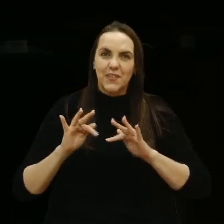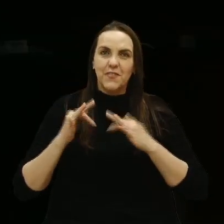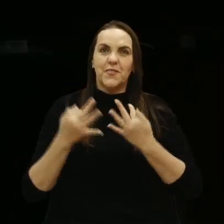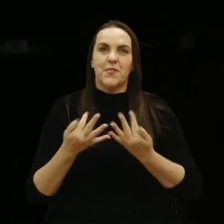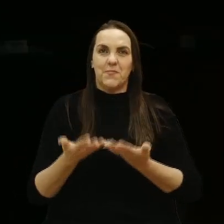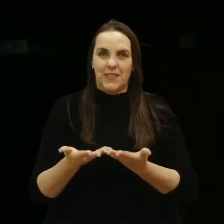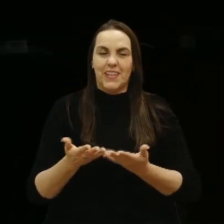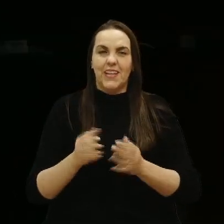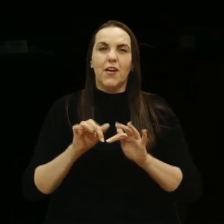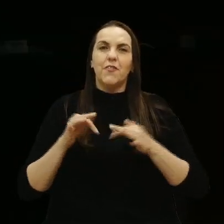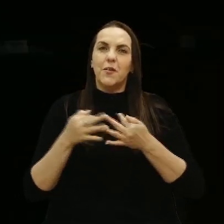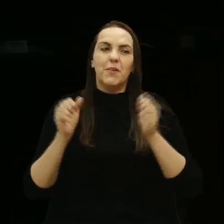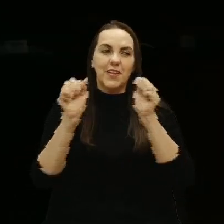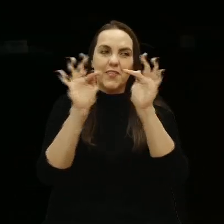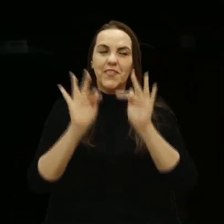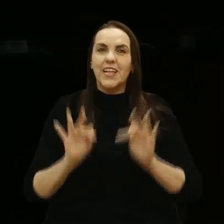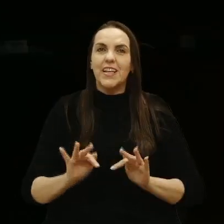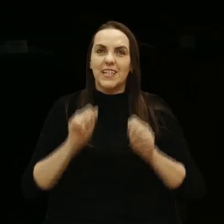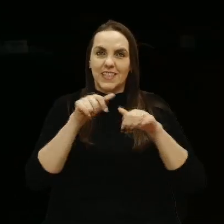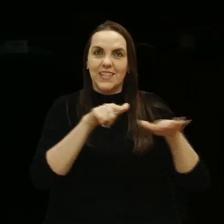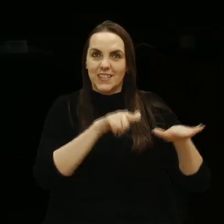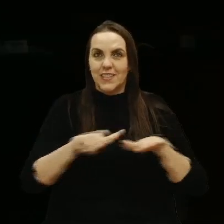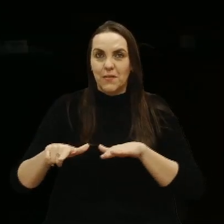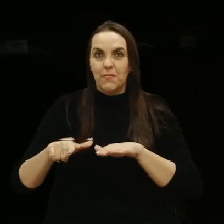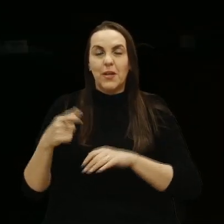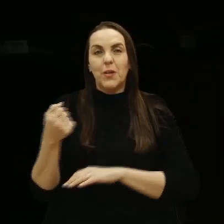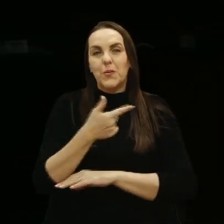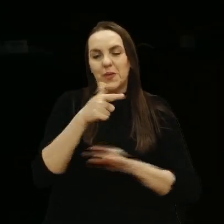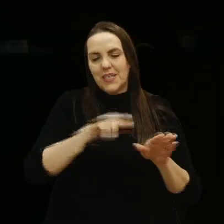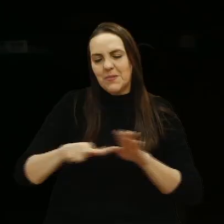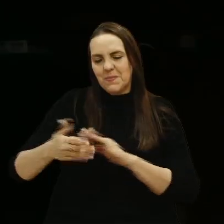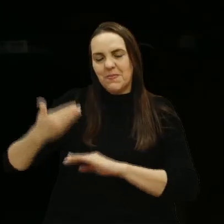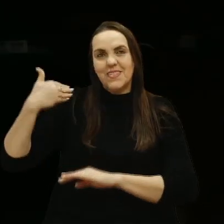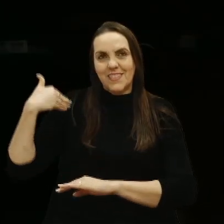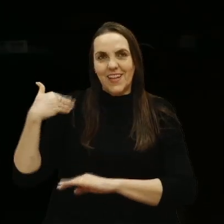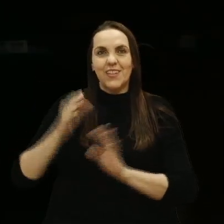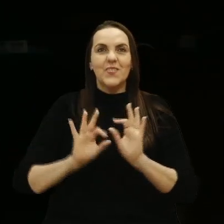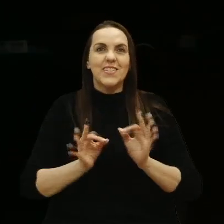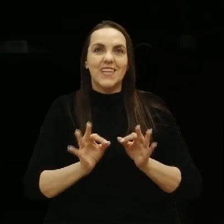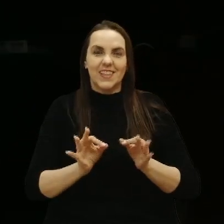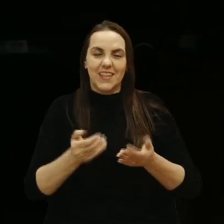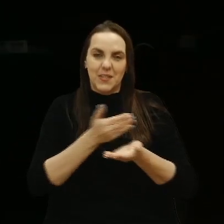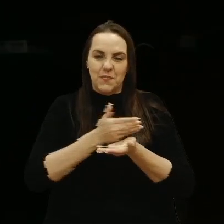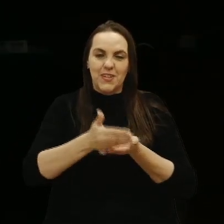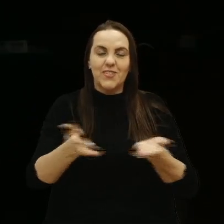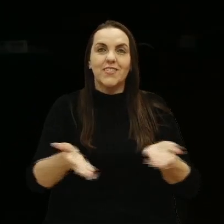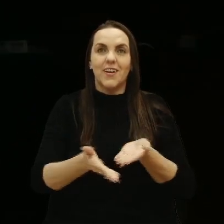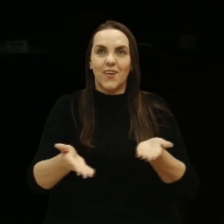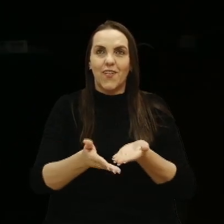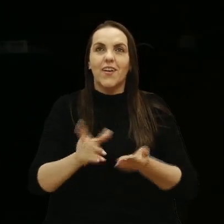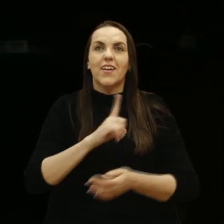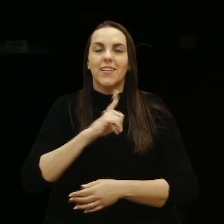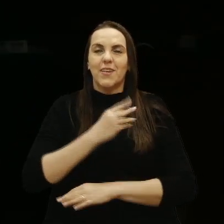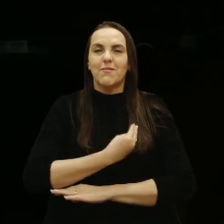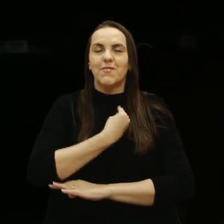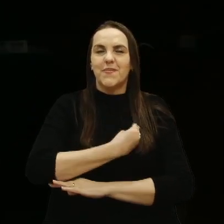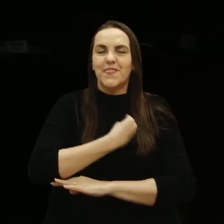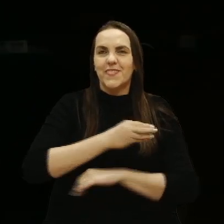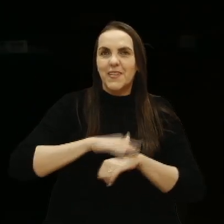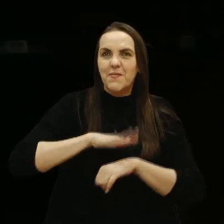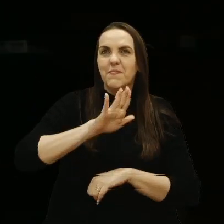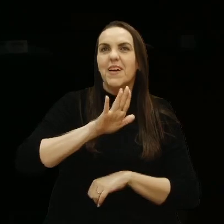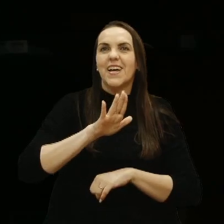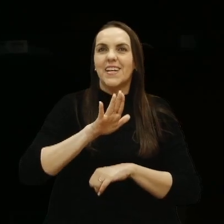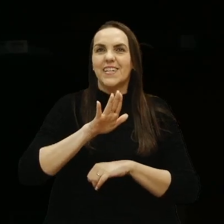família está muito mais feliz nessa semana do que estava na semana passada. Tenho certeza que, a partir de agora, temos uma vida mais